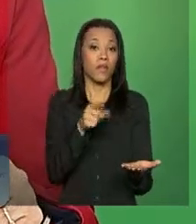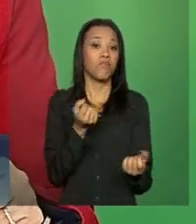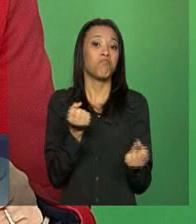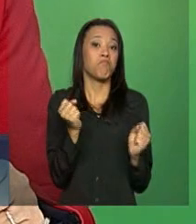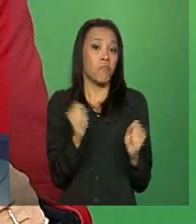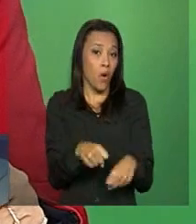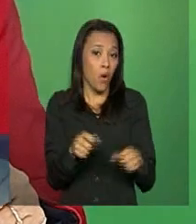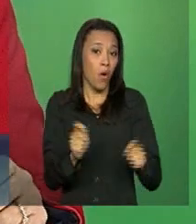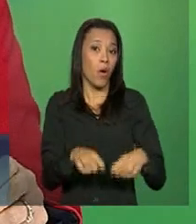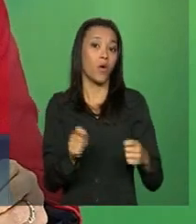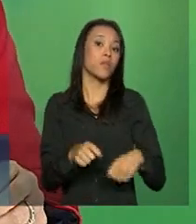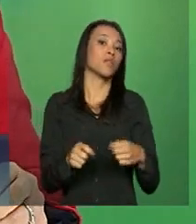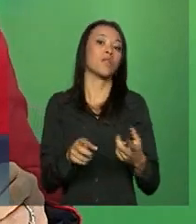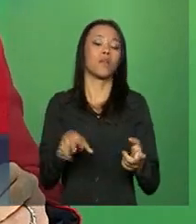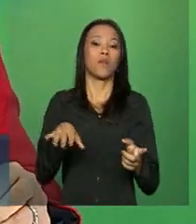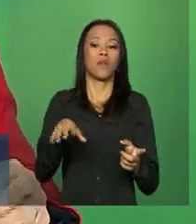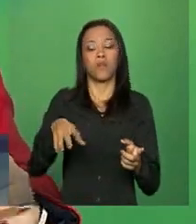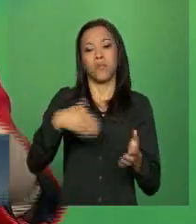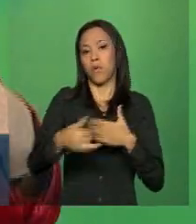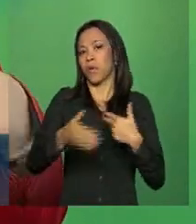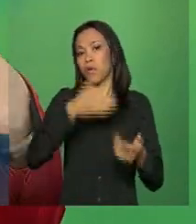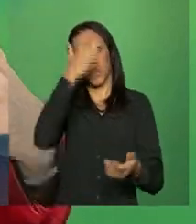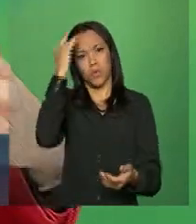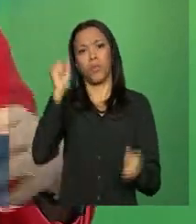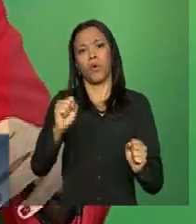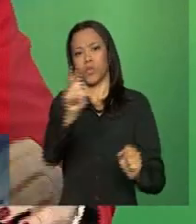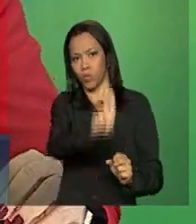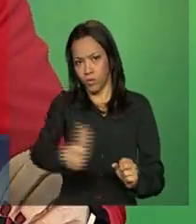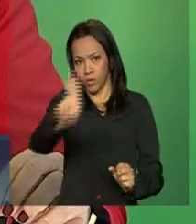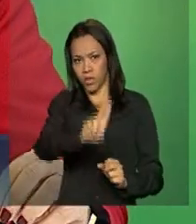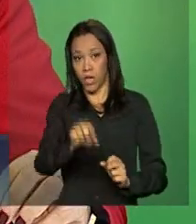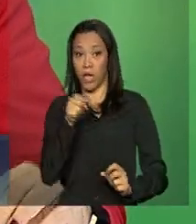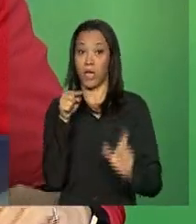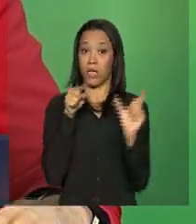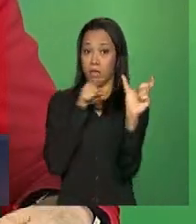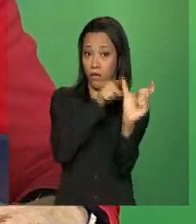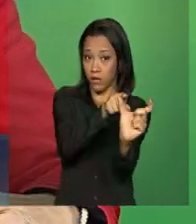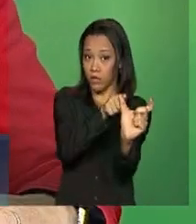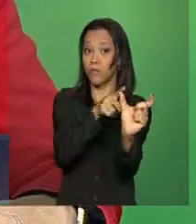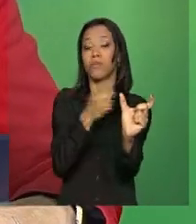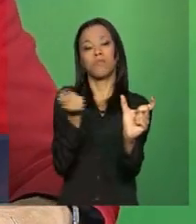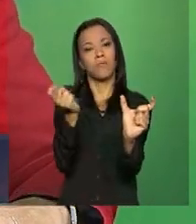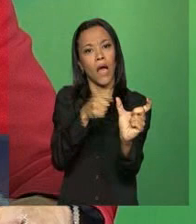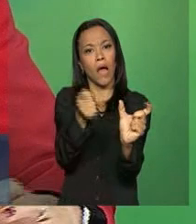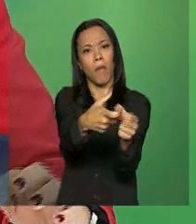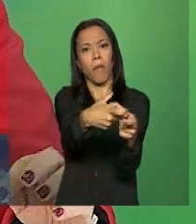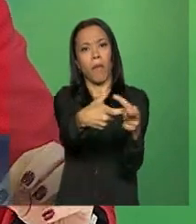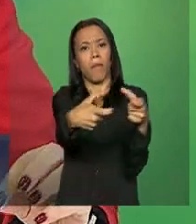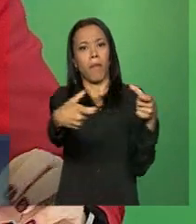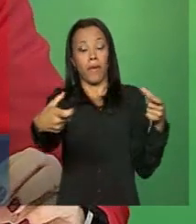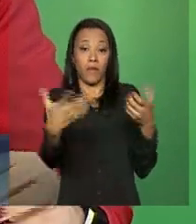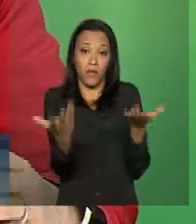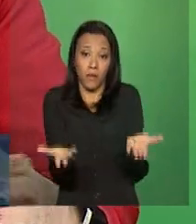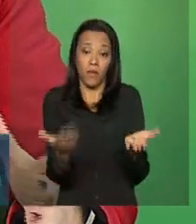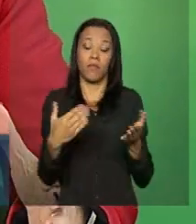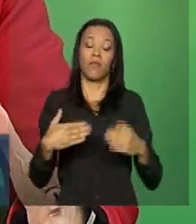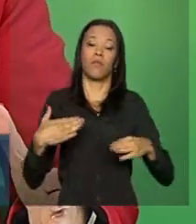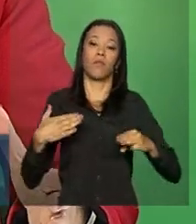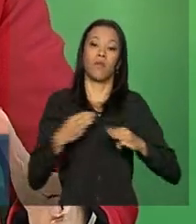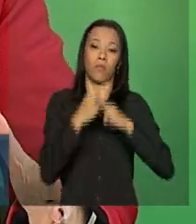ser usufruído pela maioria da população, então ele tem um potencial de crescimento muito grande, e a Caixa quer estar